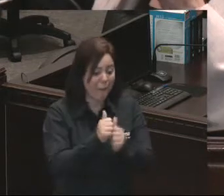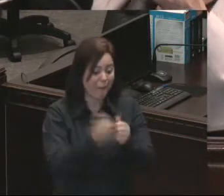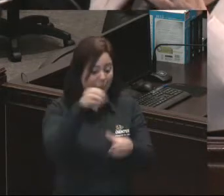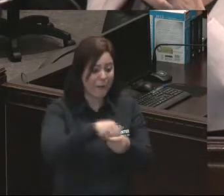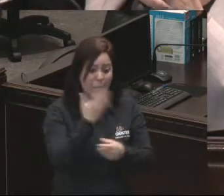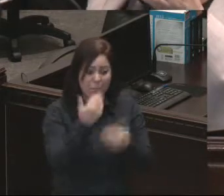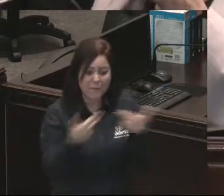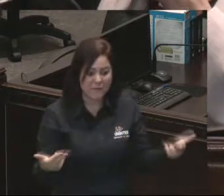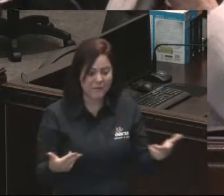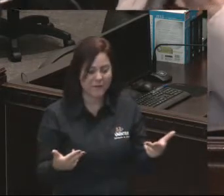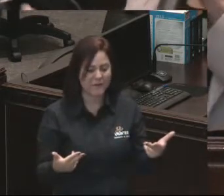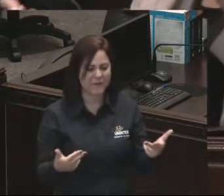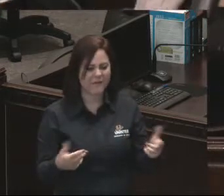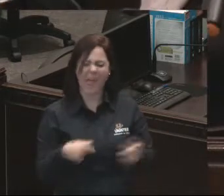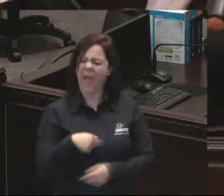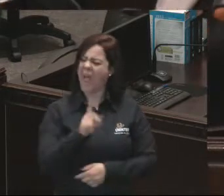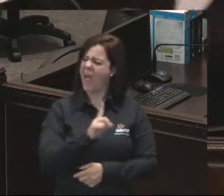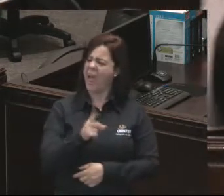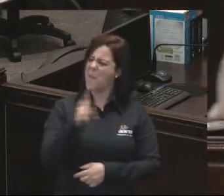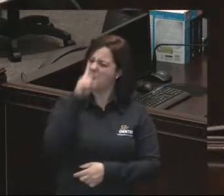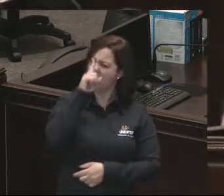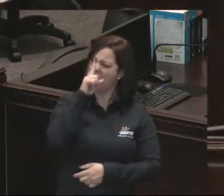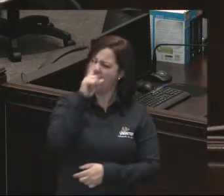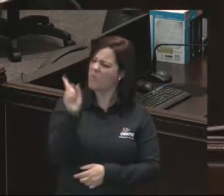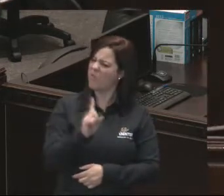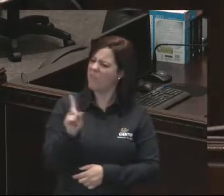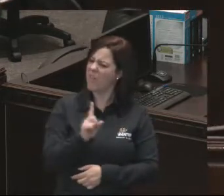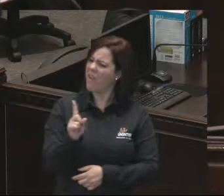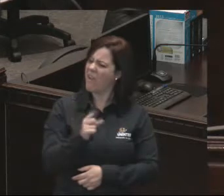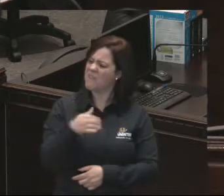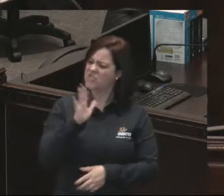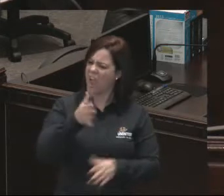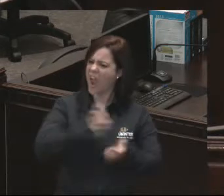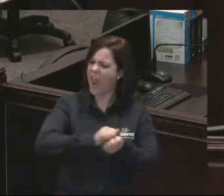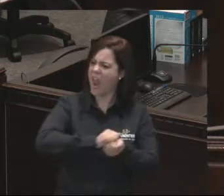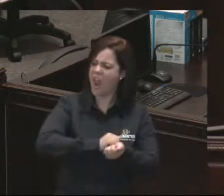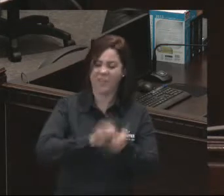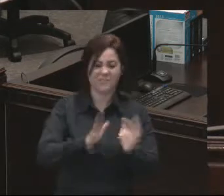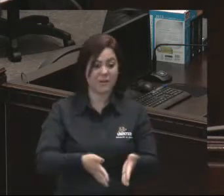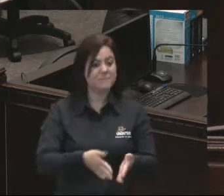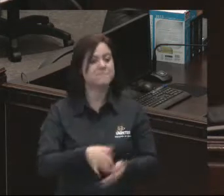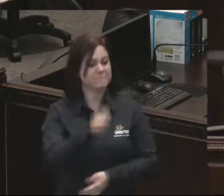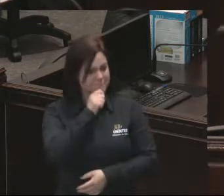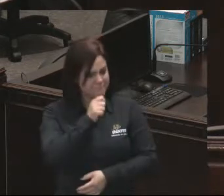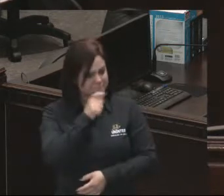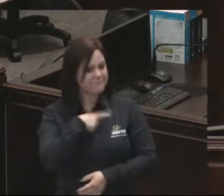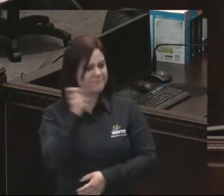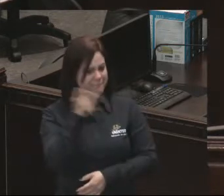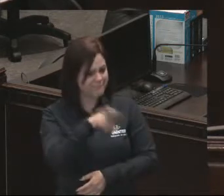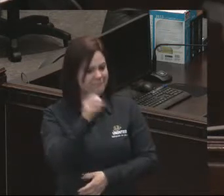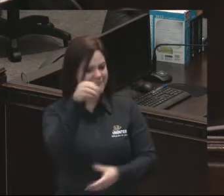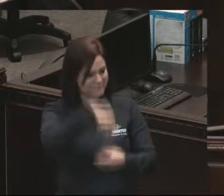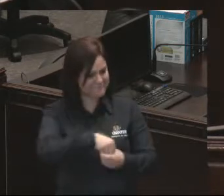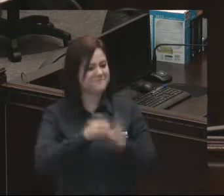algum alimento, porque eles não veem, né, o perigo, né, o resíduo que está ali presente nessas embalagens. Outro problema